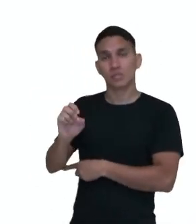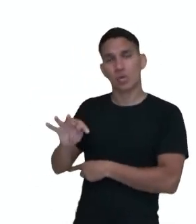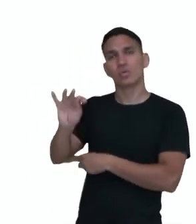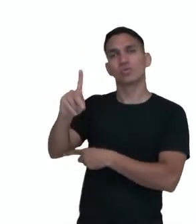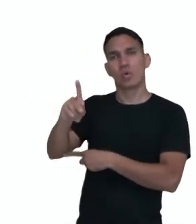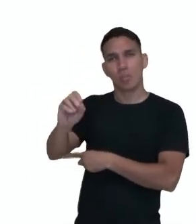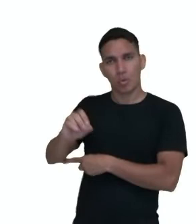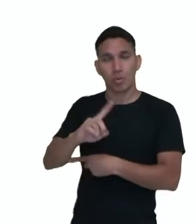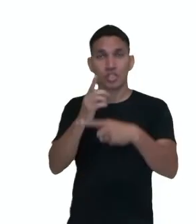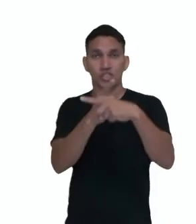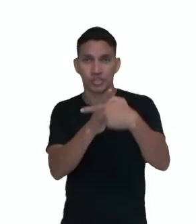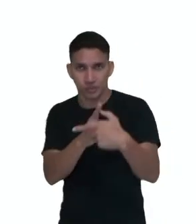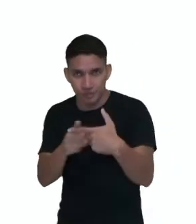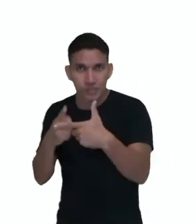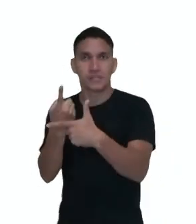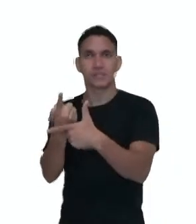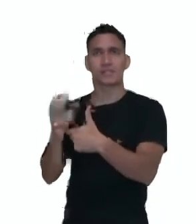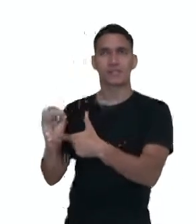tiverem, dividido por 100.